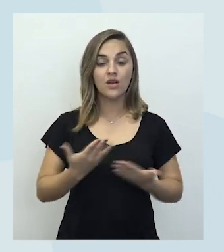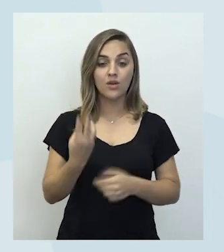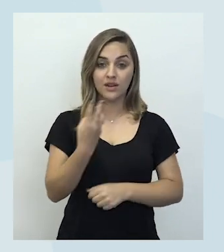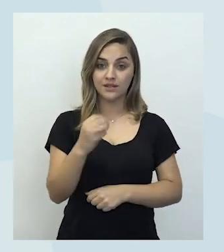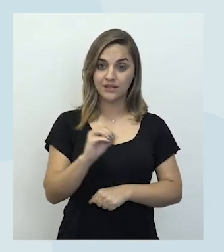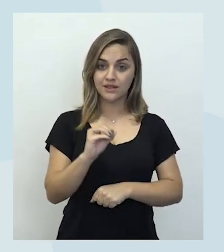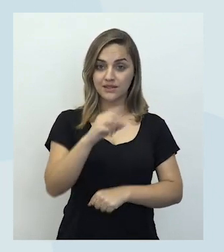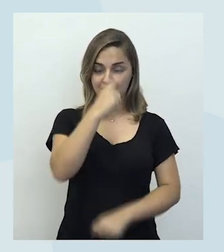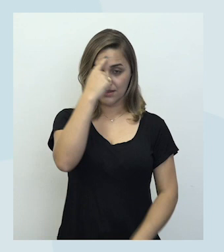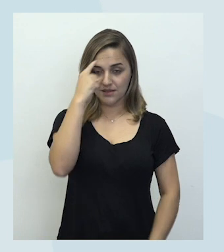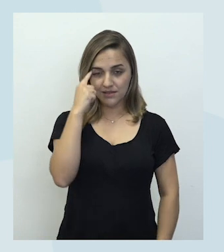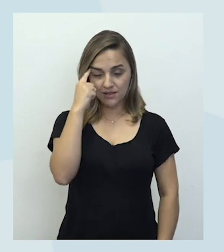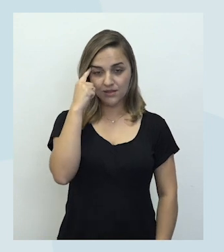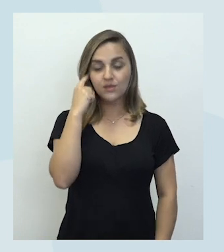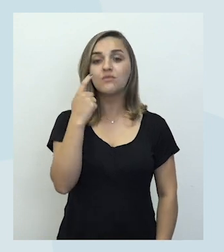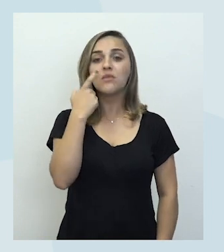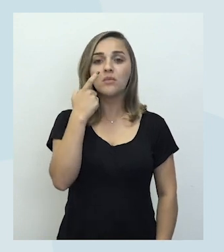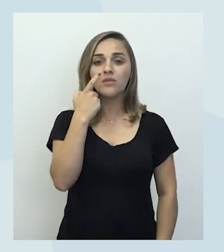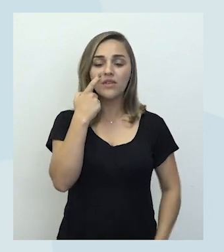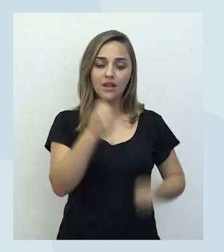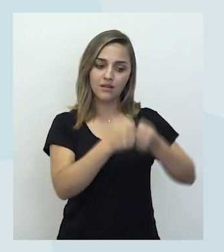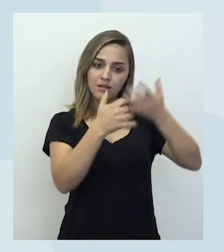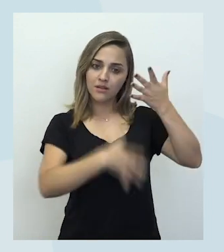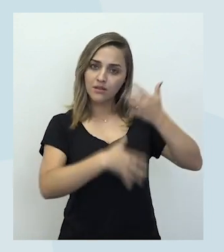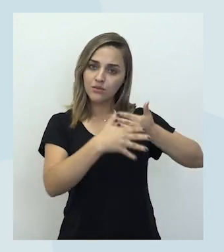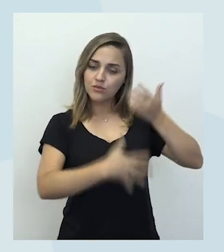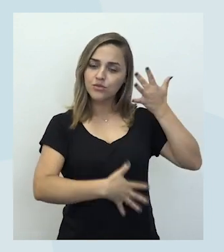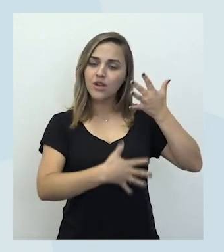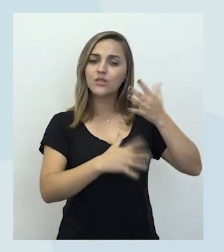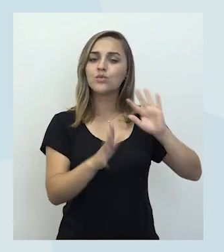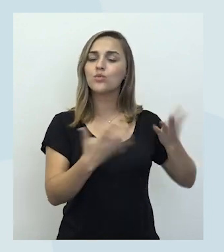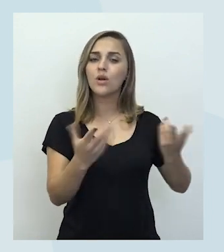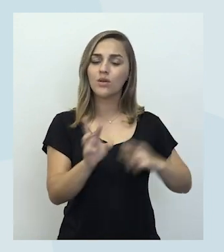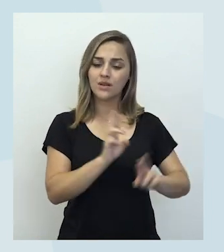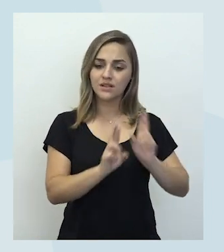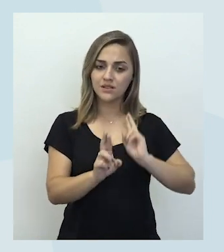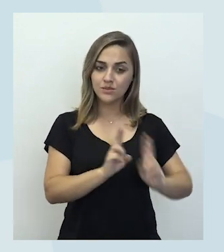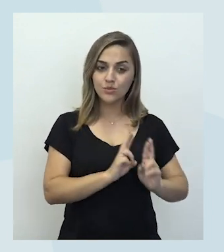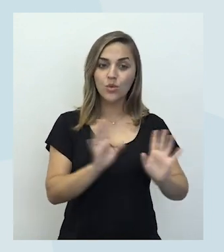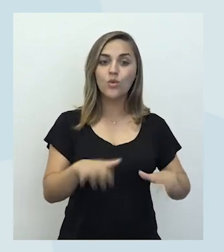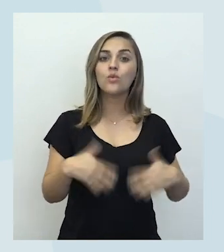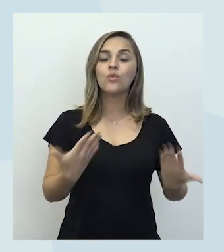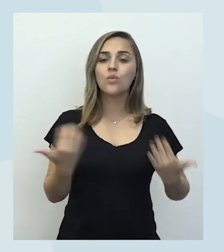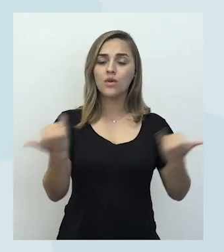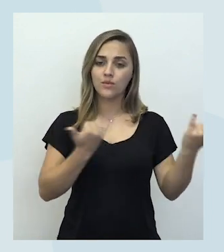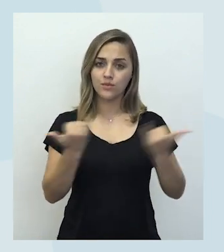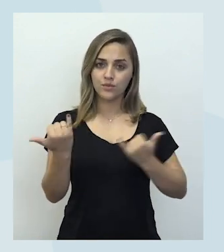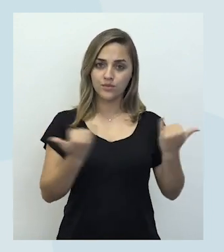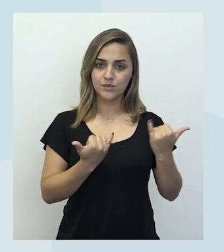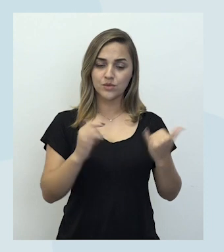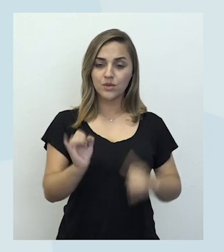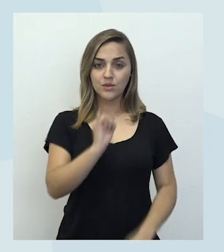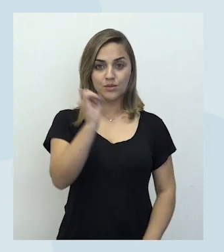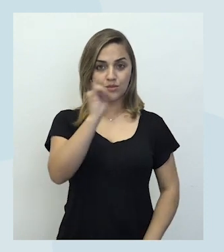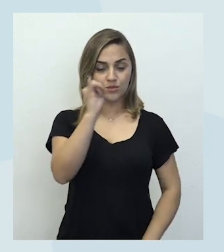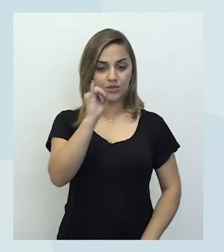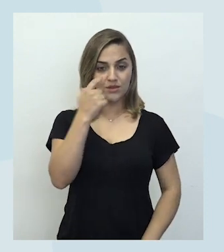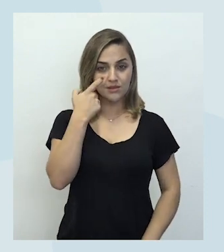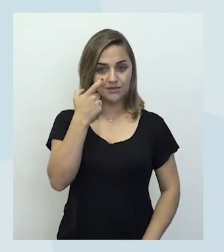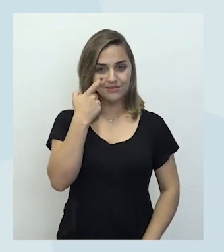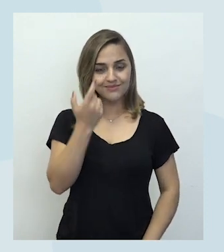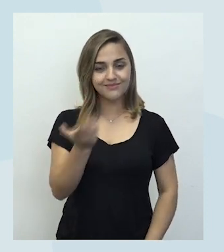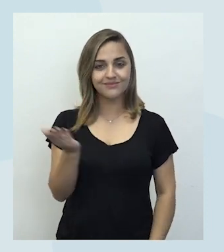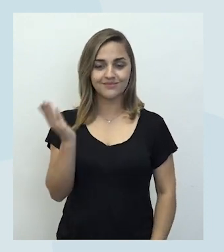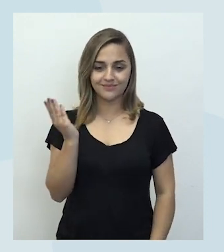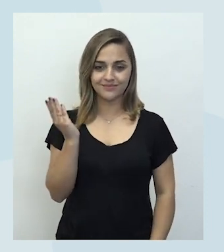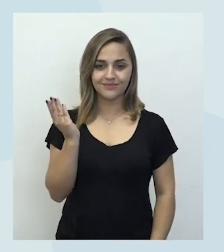disso, só pode abrir o chat para ver o que os professores vão dar tá de devolutiva para a gente. Tá, qual a informação que prevalece nesse trecho? Vocês preferem que eu